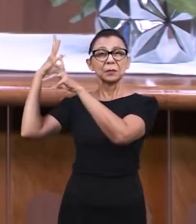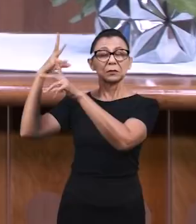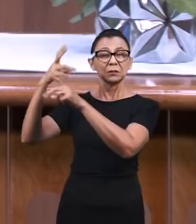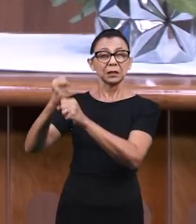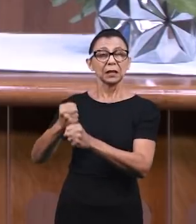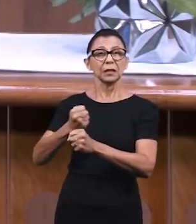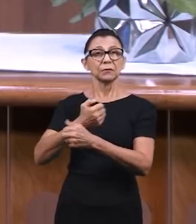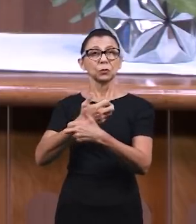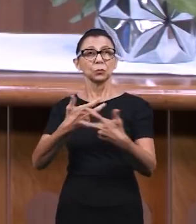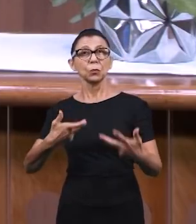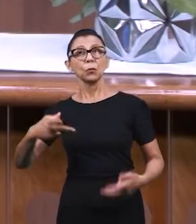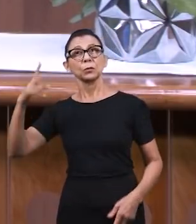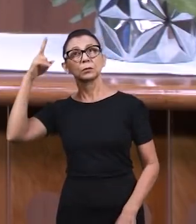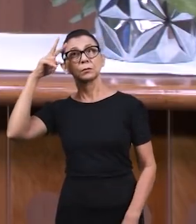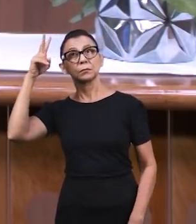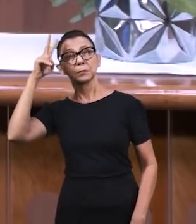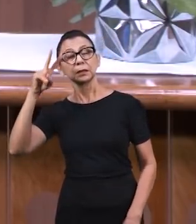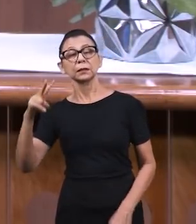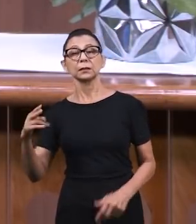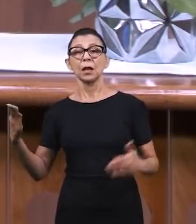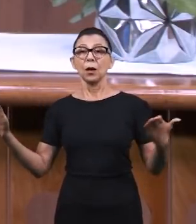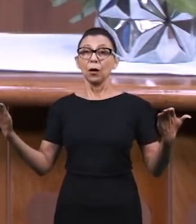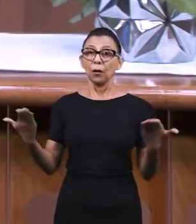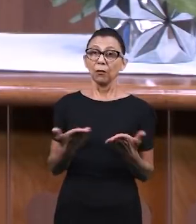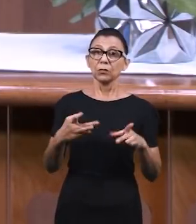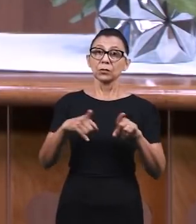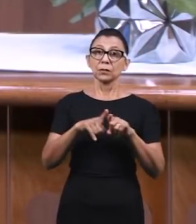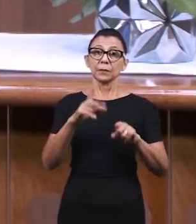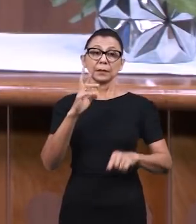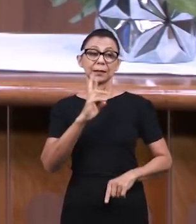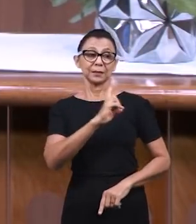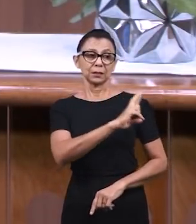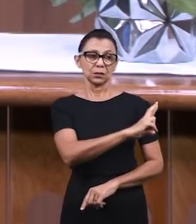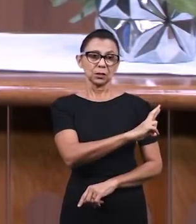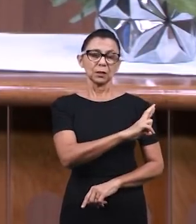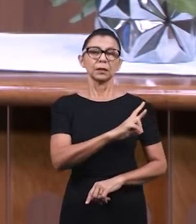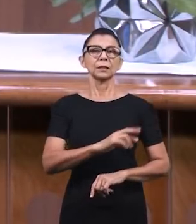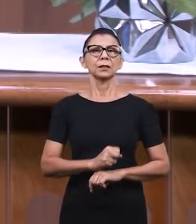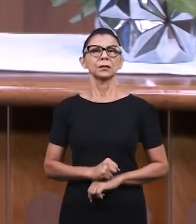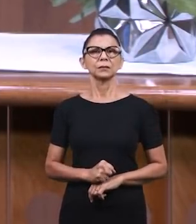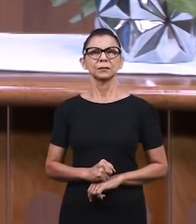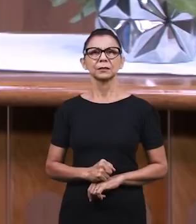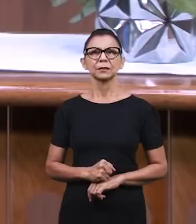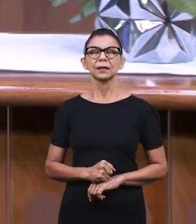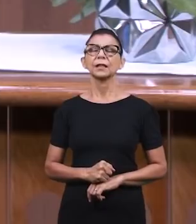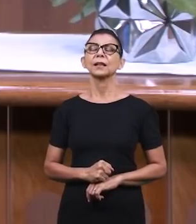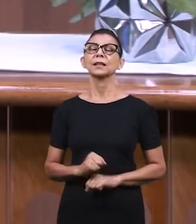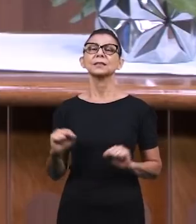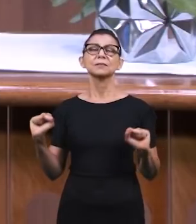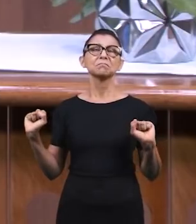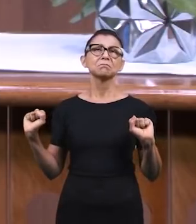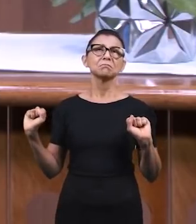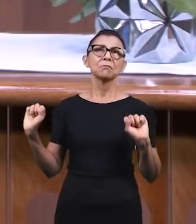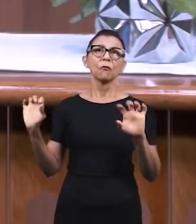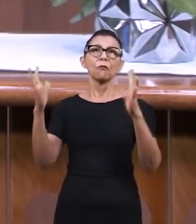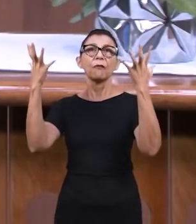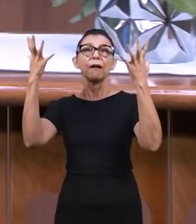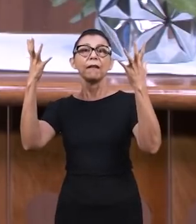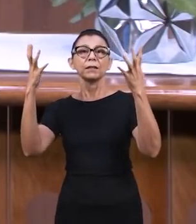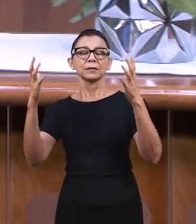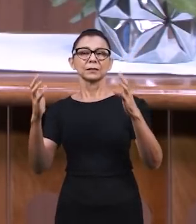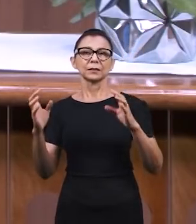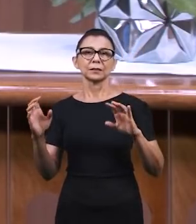um cristianismo que vive disso, vive das suas festas, das suas homenagens, mas há uma falta de